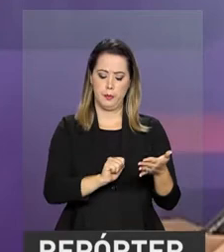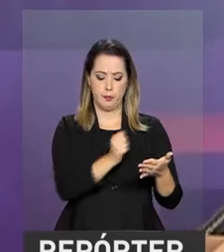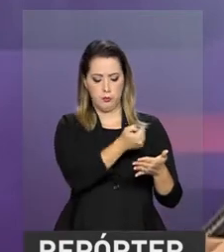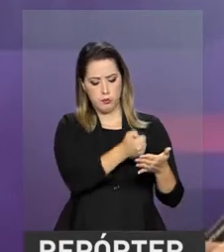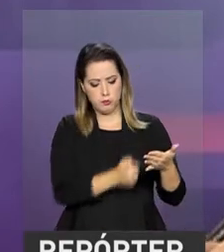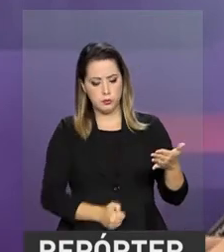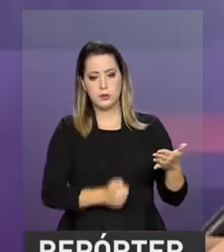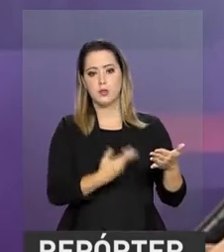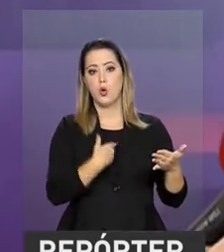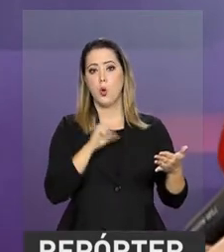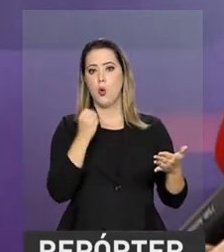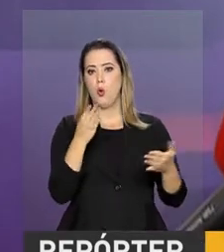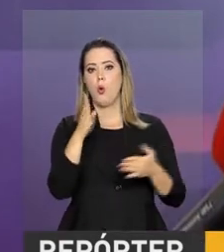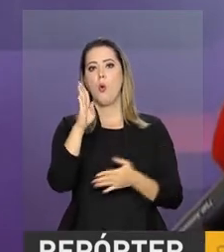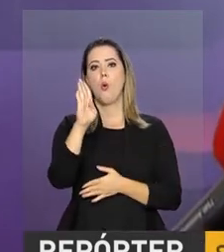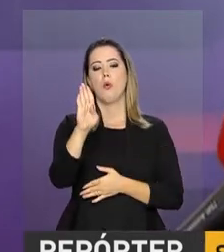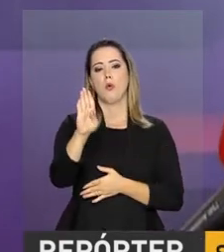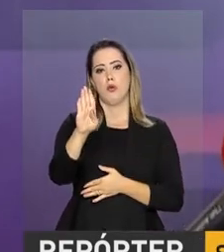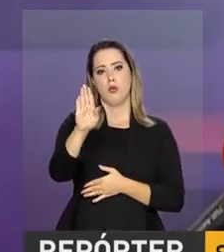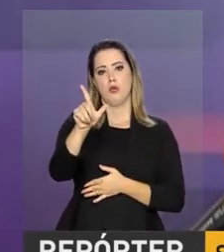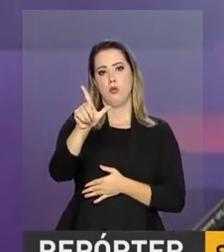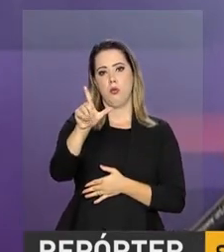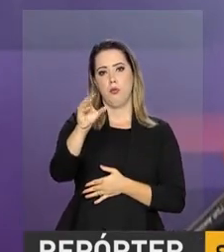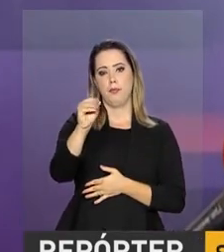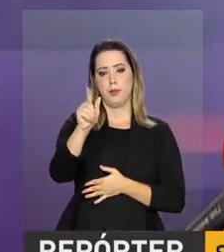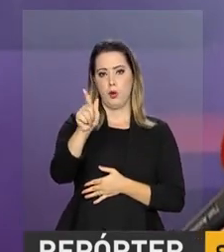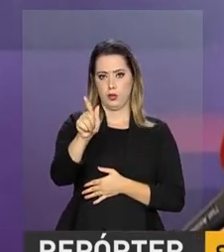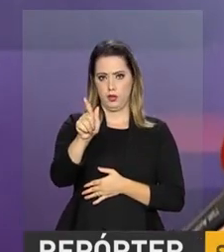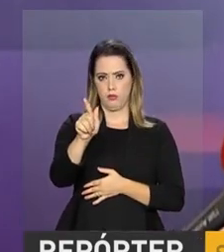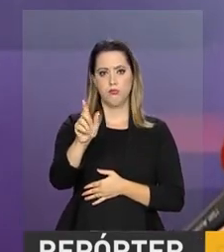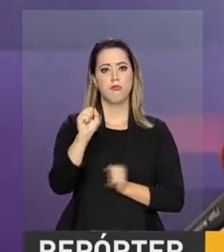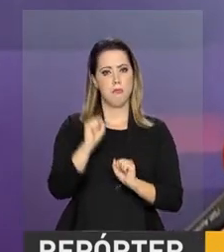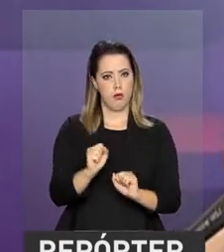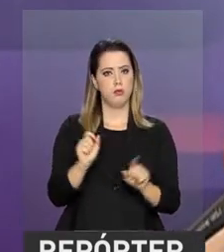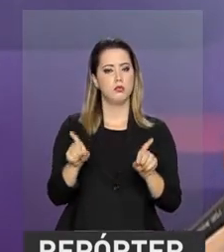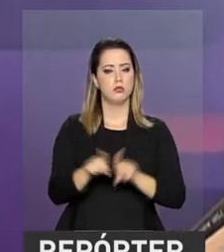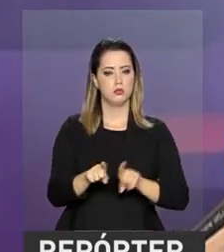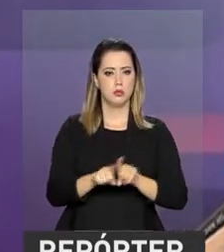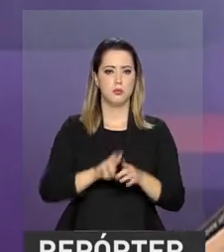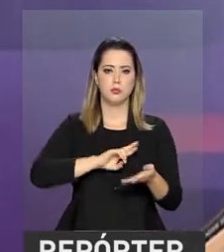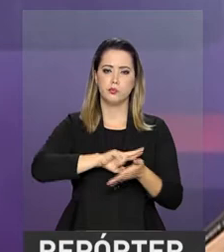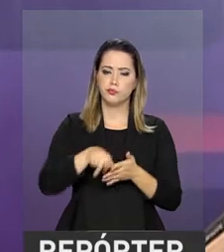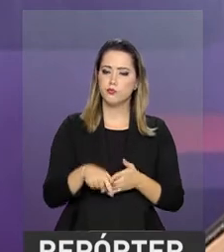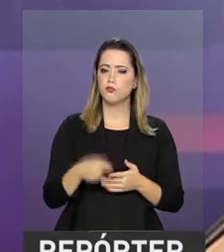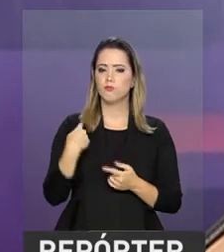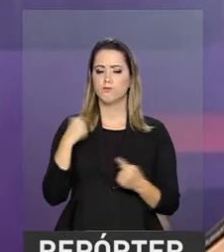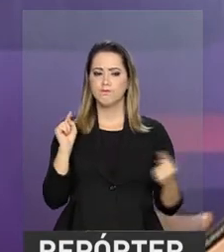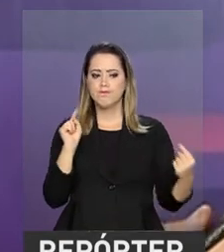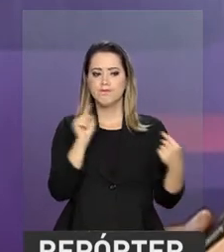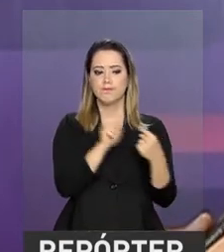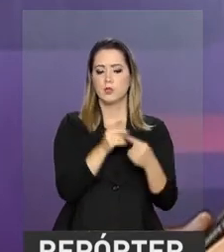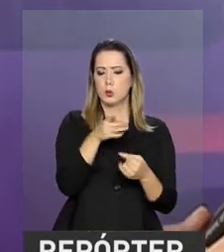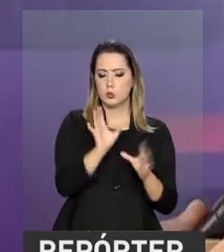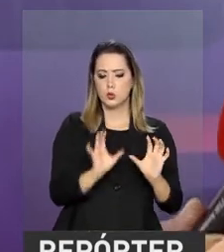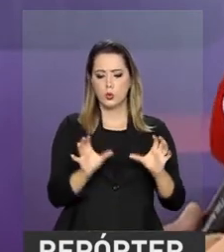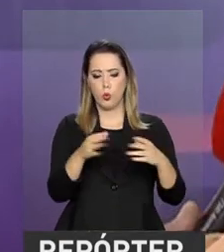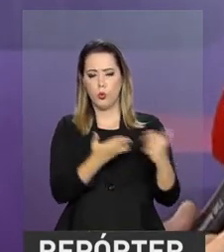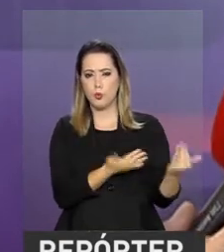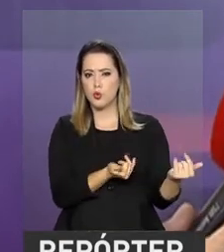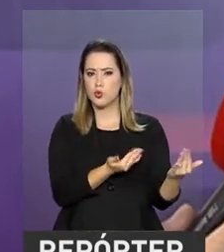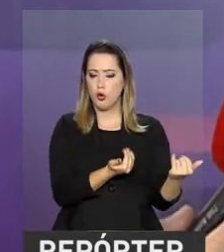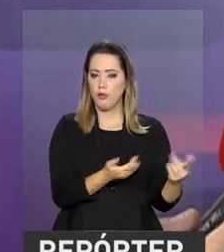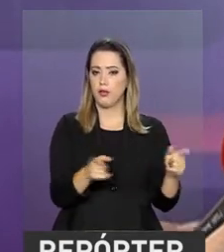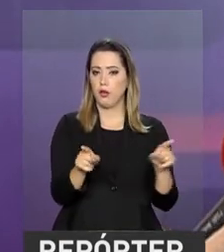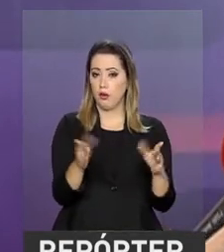blogueiros jovens realizadores né as ave tem muito esse perfil de incentivar a